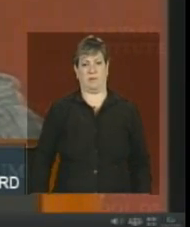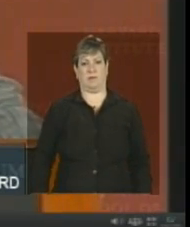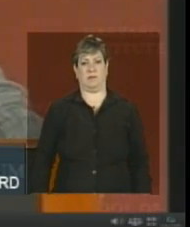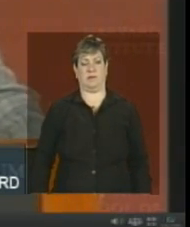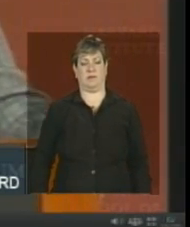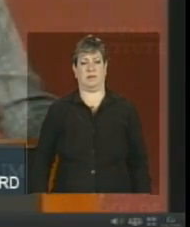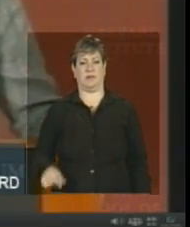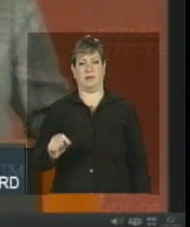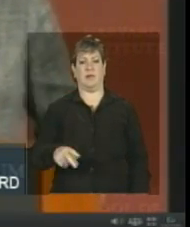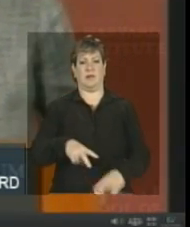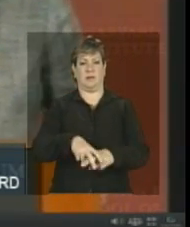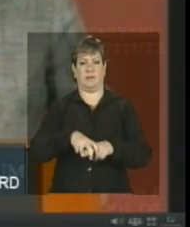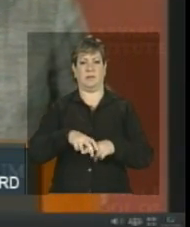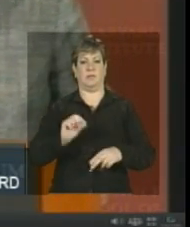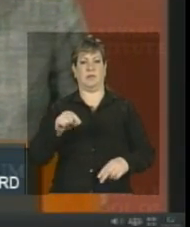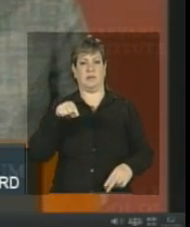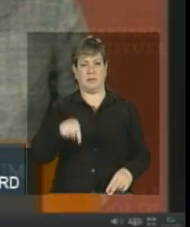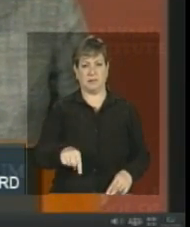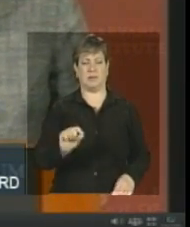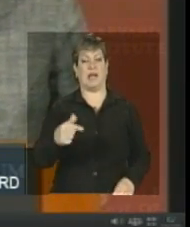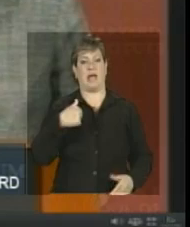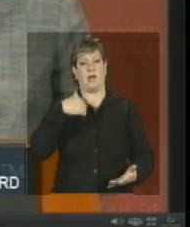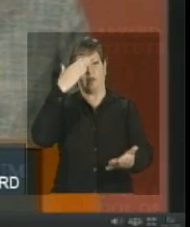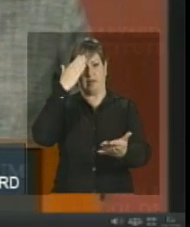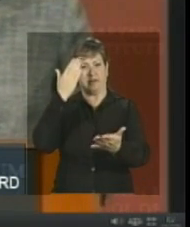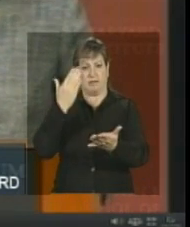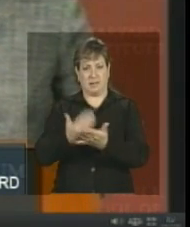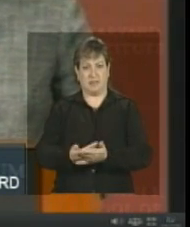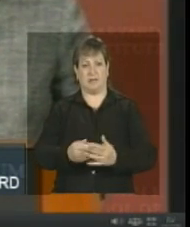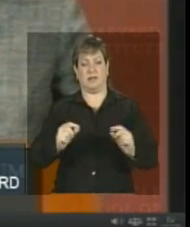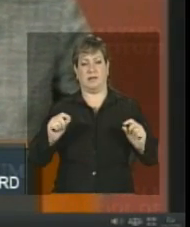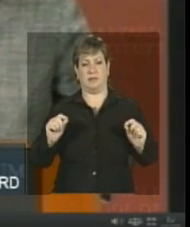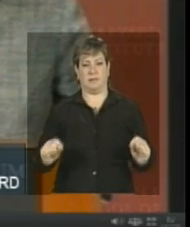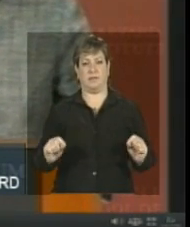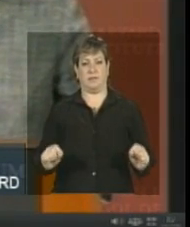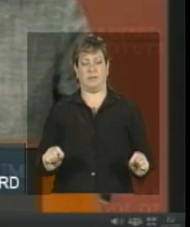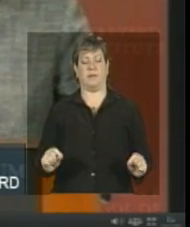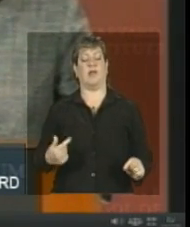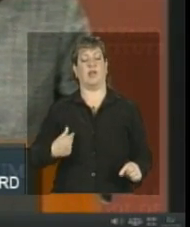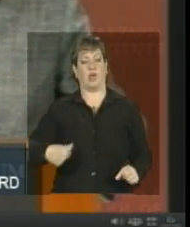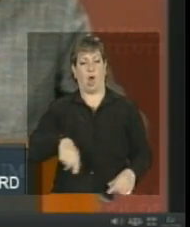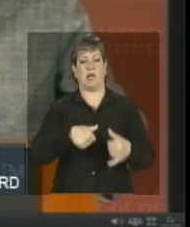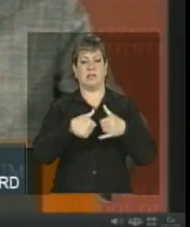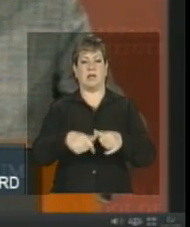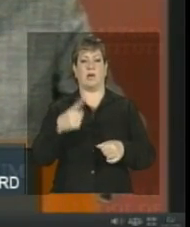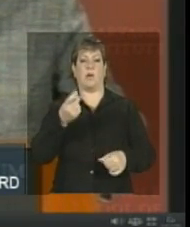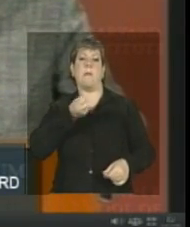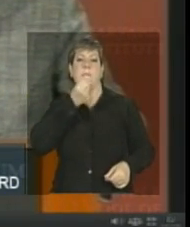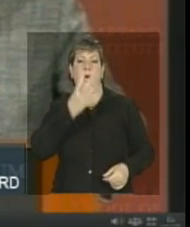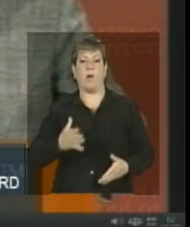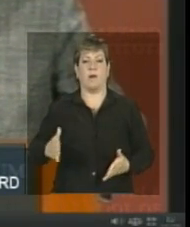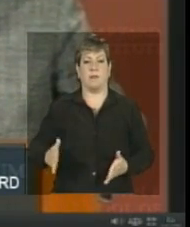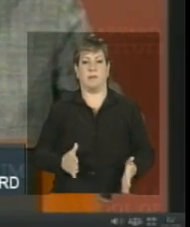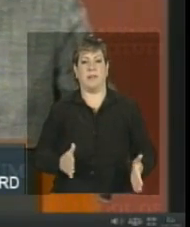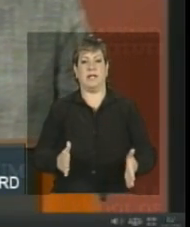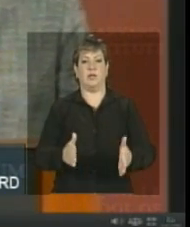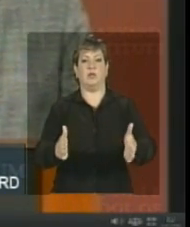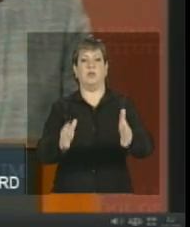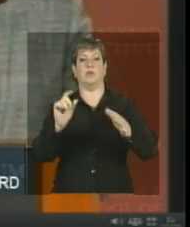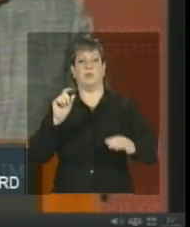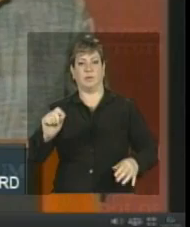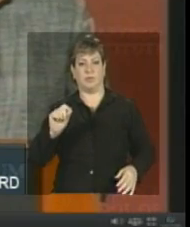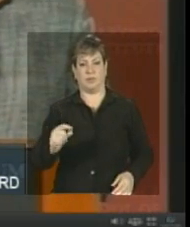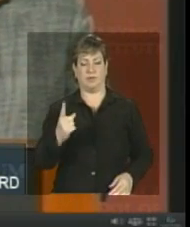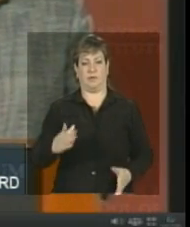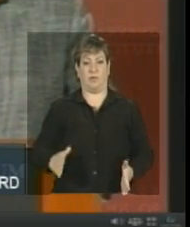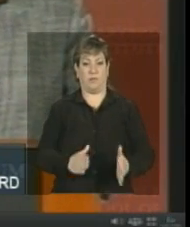isso, eu acredito que nós estamos no bom caminho com o programa Ciência Sem Fronteiras. Por que